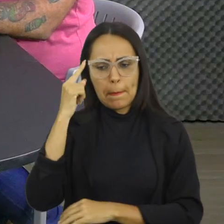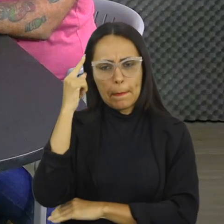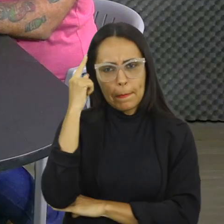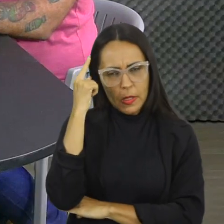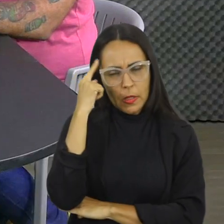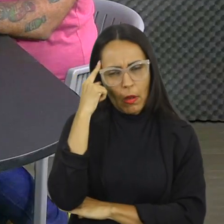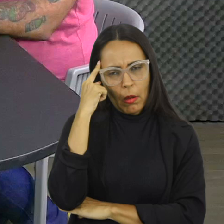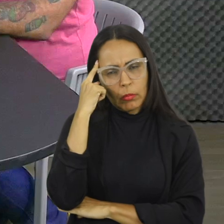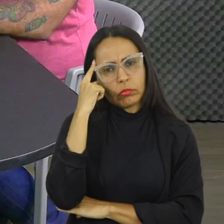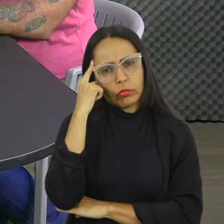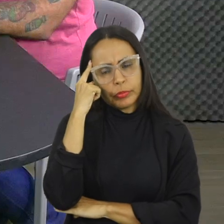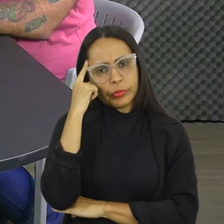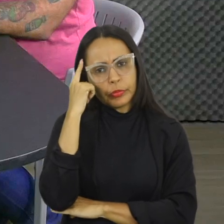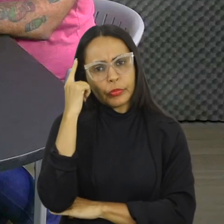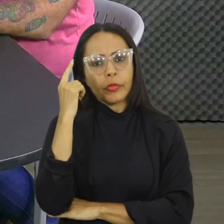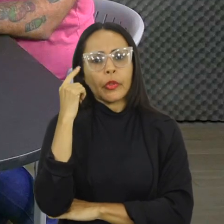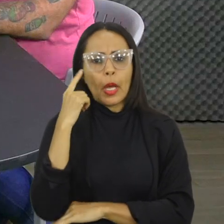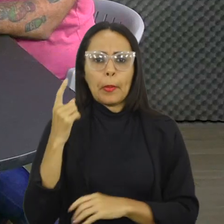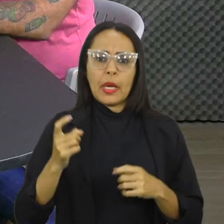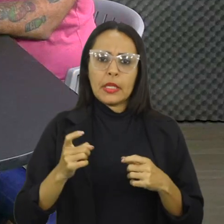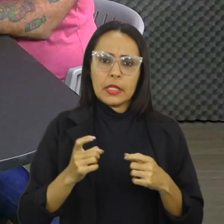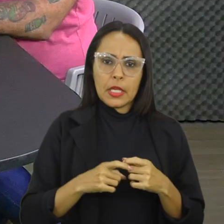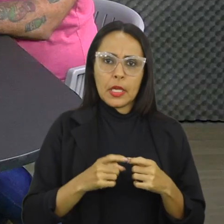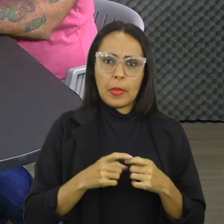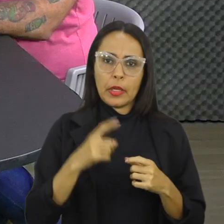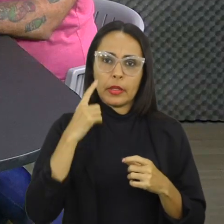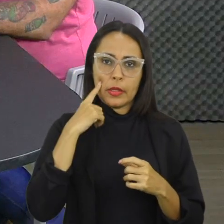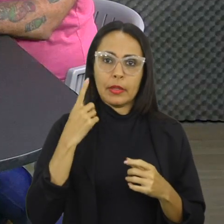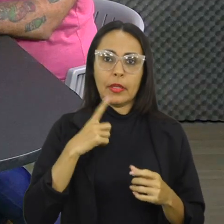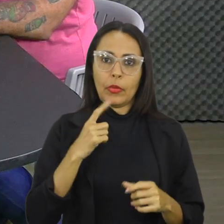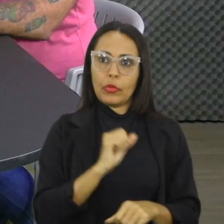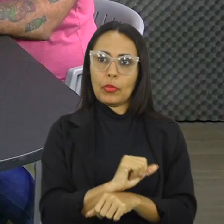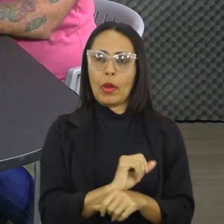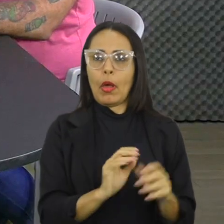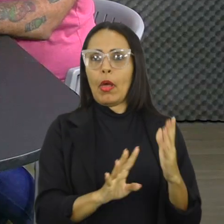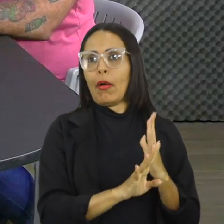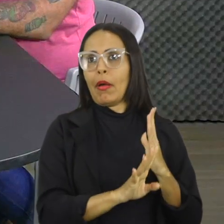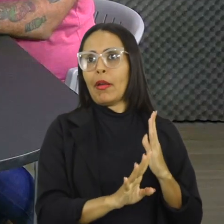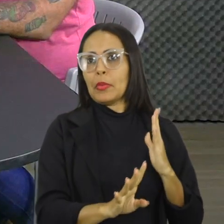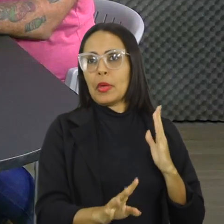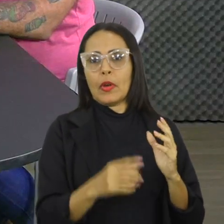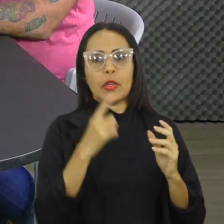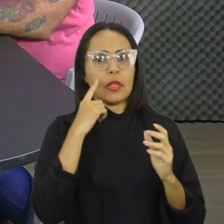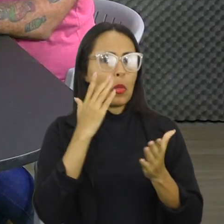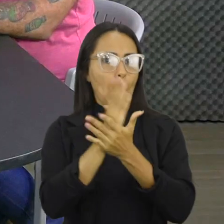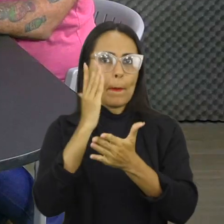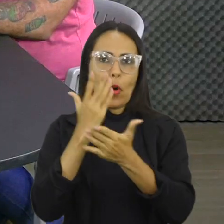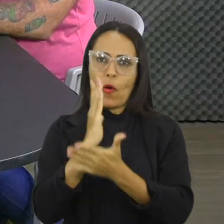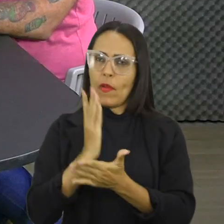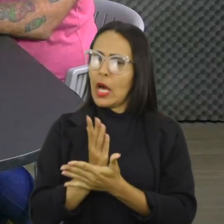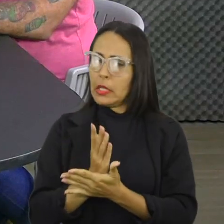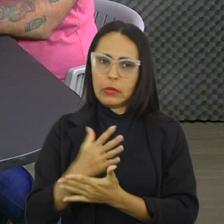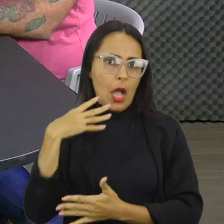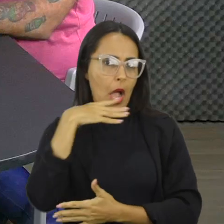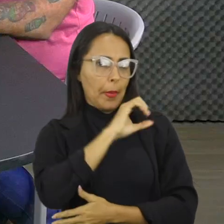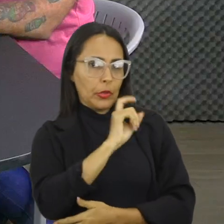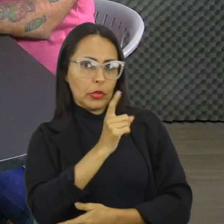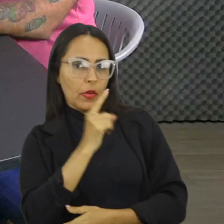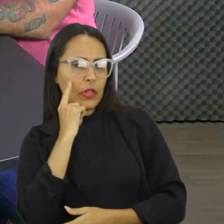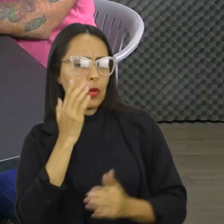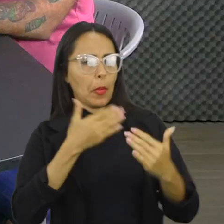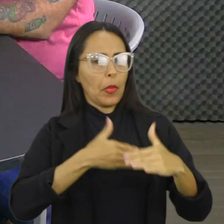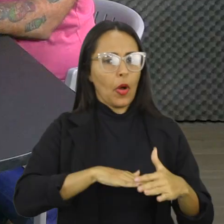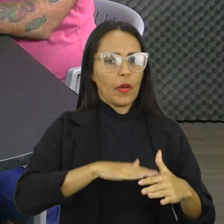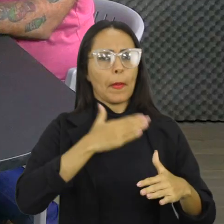pensar. Aí já, claro, medicina a gente tinha uma fila de espera para passar, né? Você não passa de primeira, mas aí na próxima você faz uma